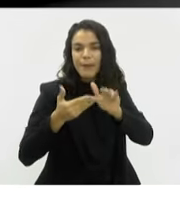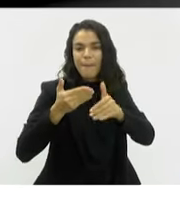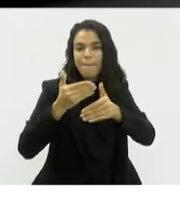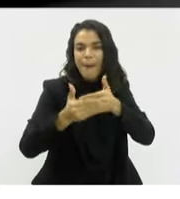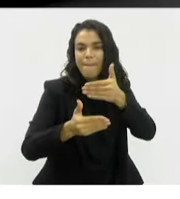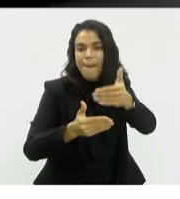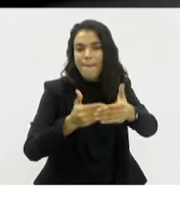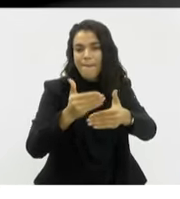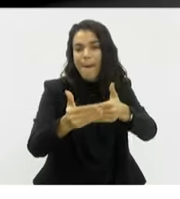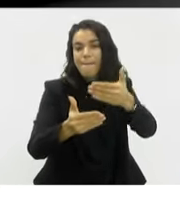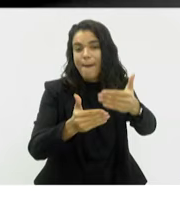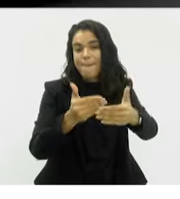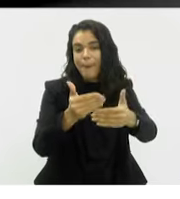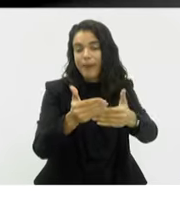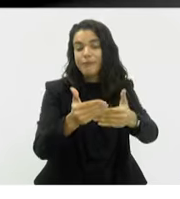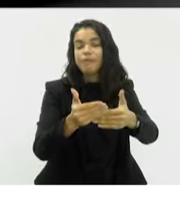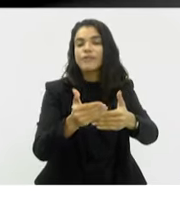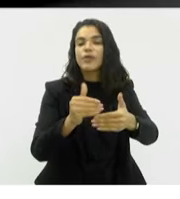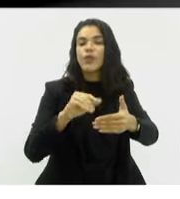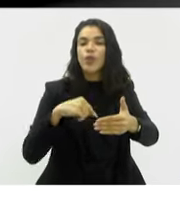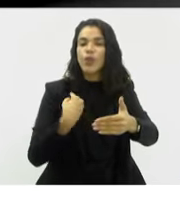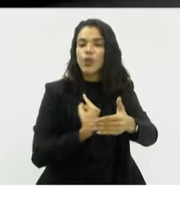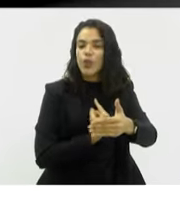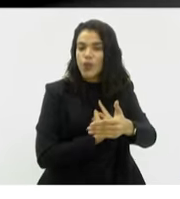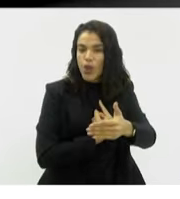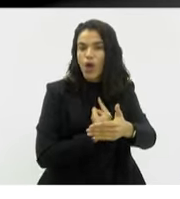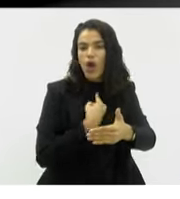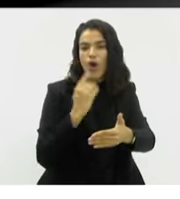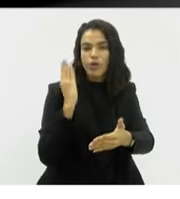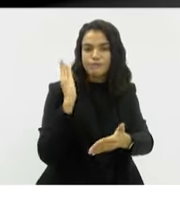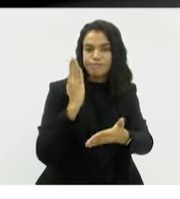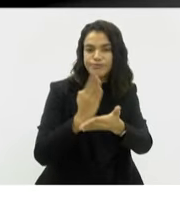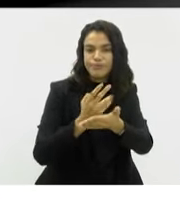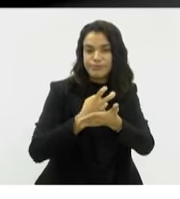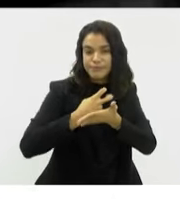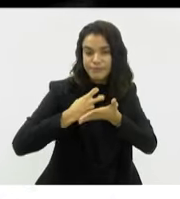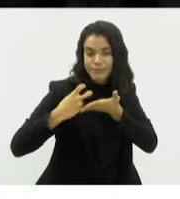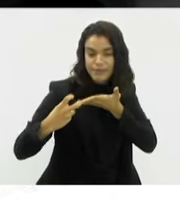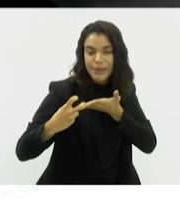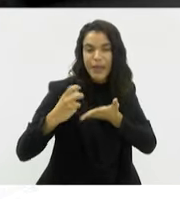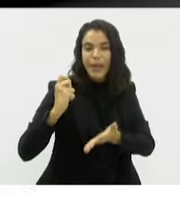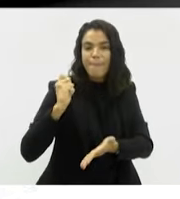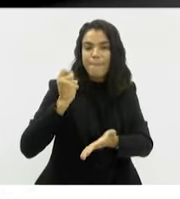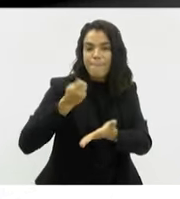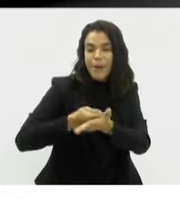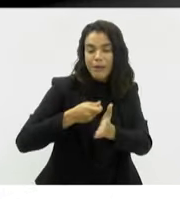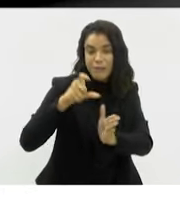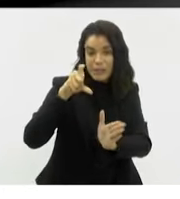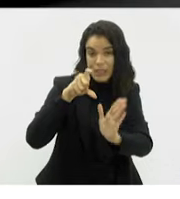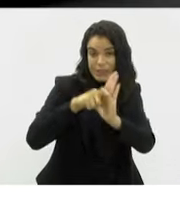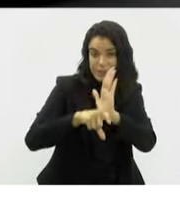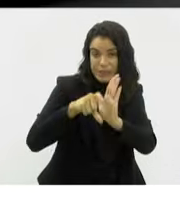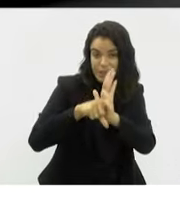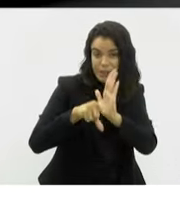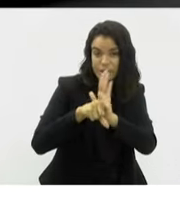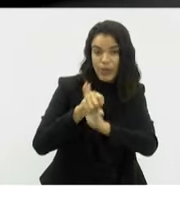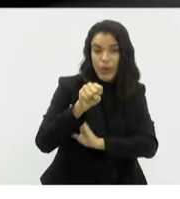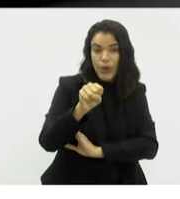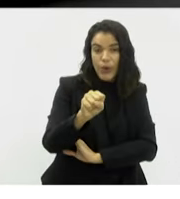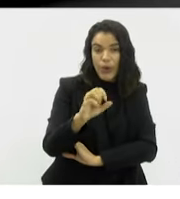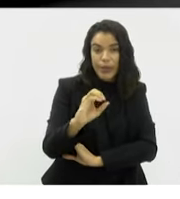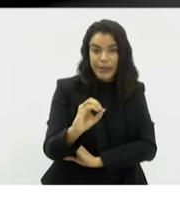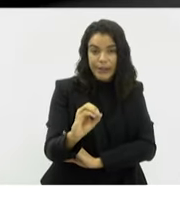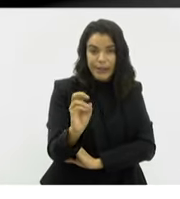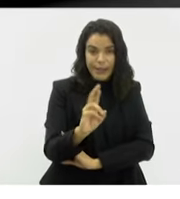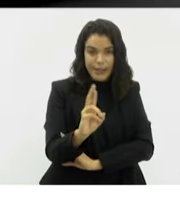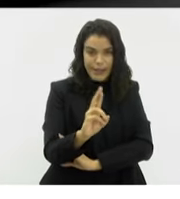posteriormente, nós extinguimos o pagamento da taxa de aproximadamente R$